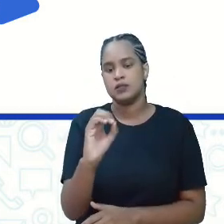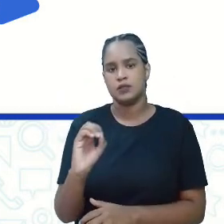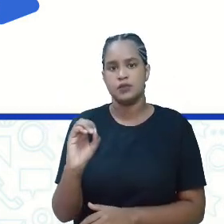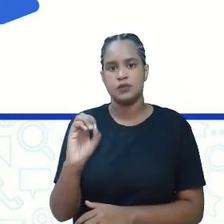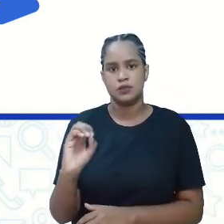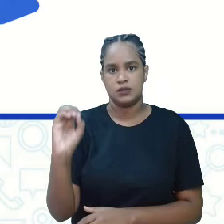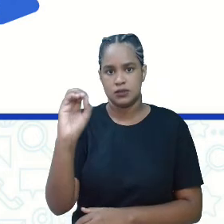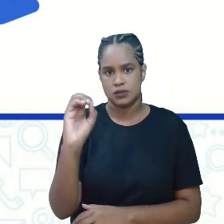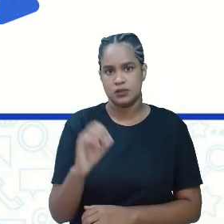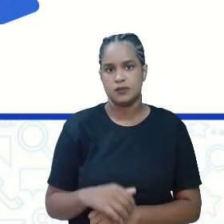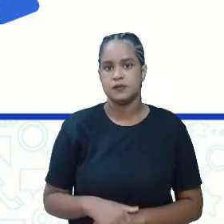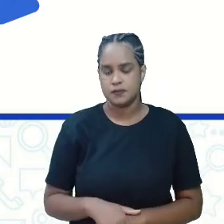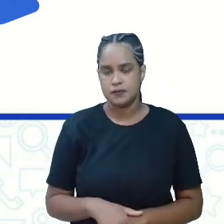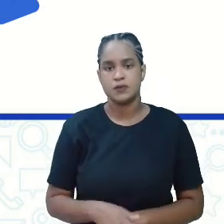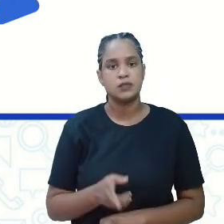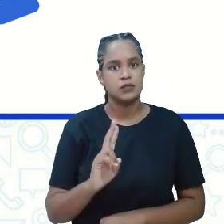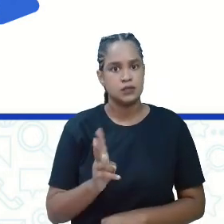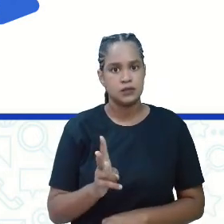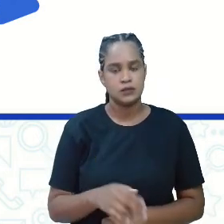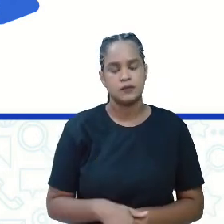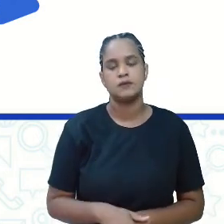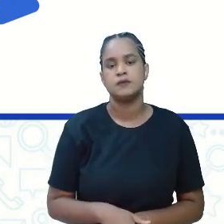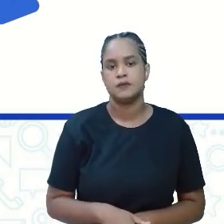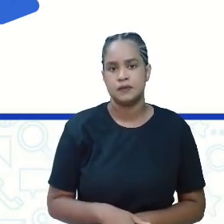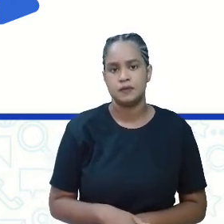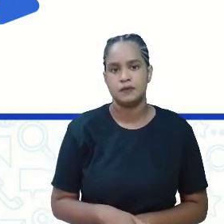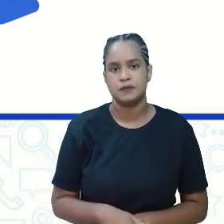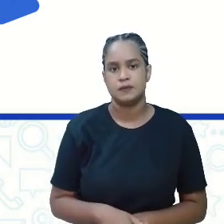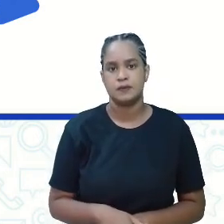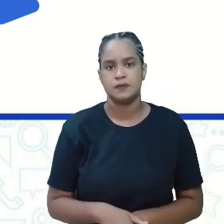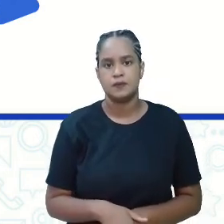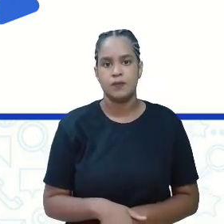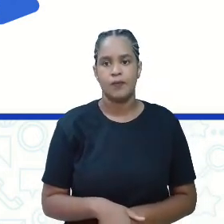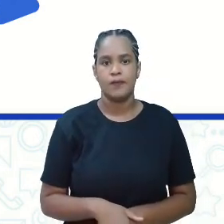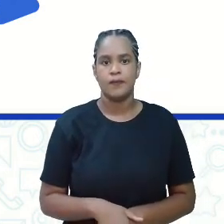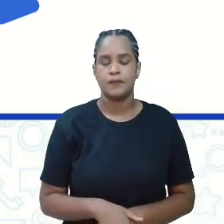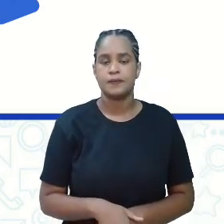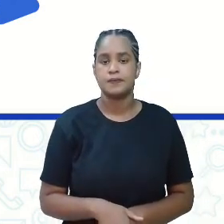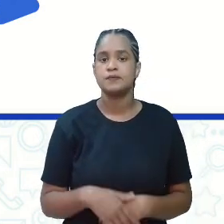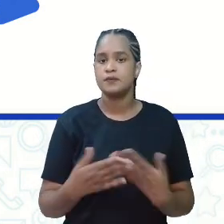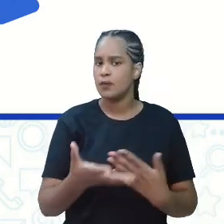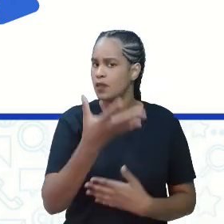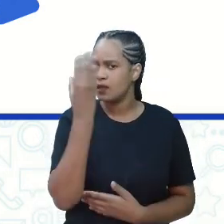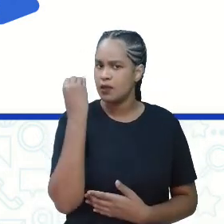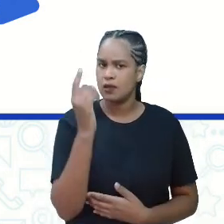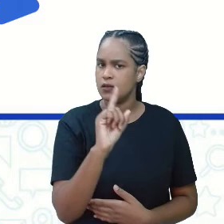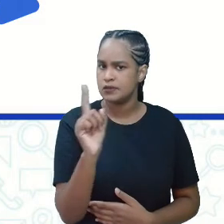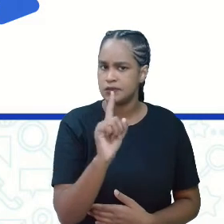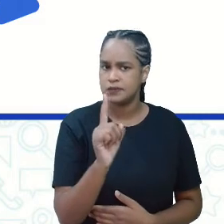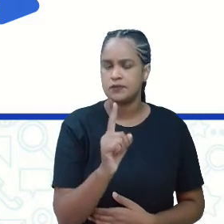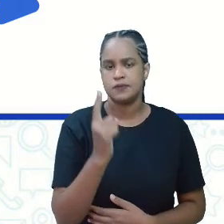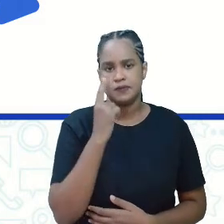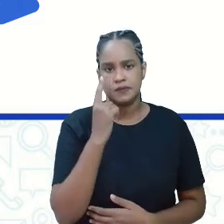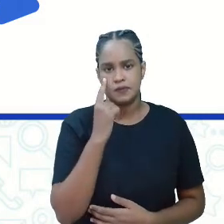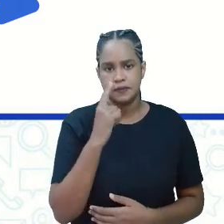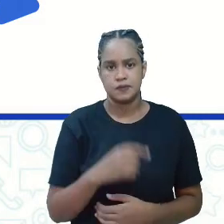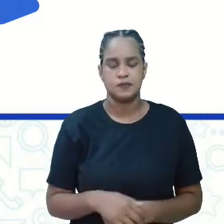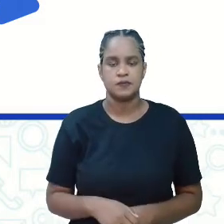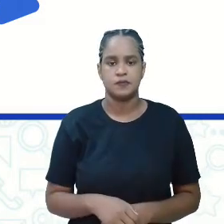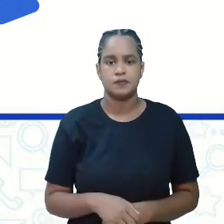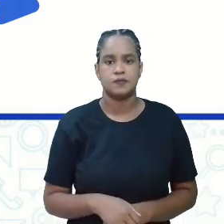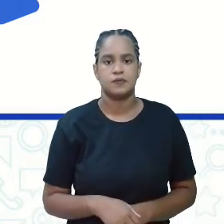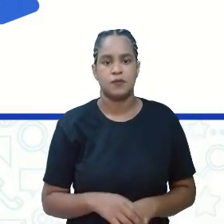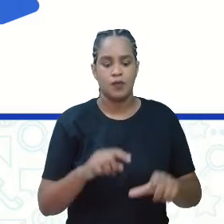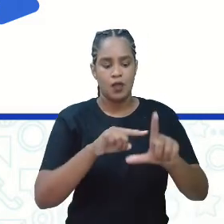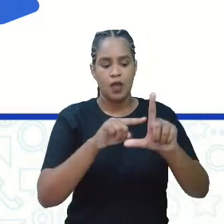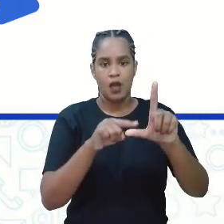o 120, ele é igual a 180 graus, tá bom? Então, não se esquece, ângulos adjacentes, a